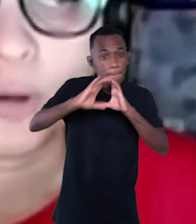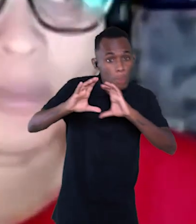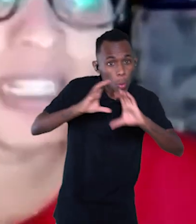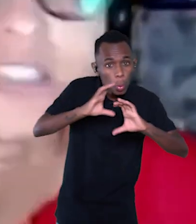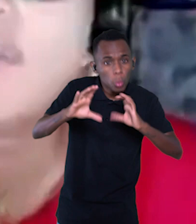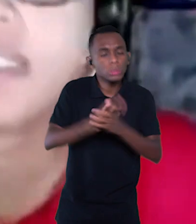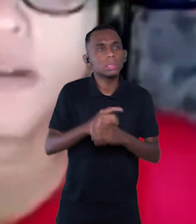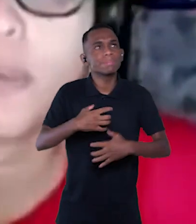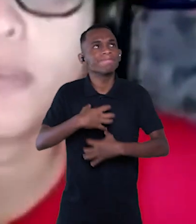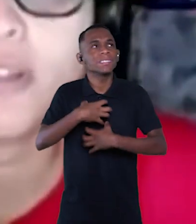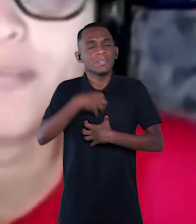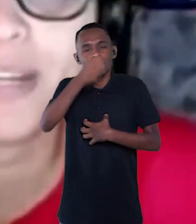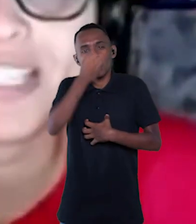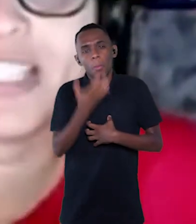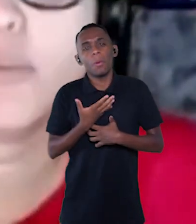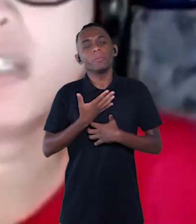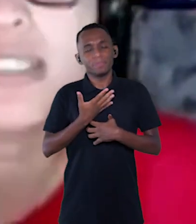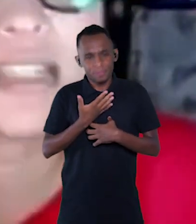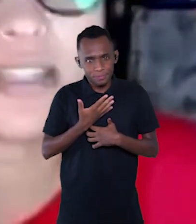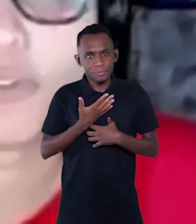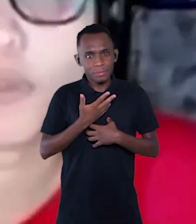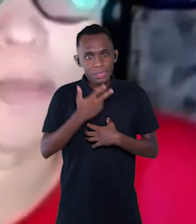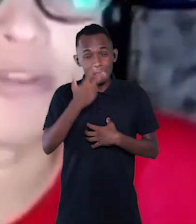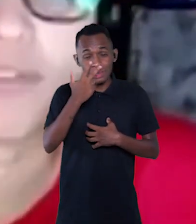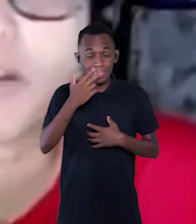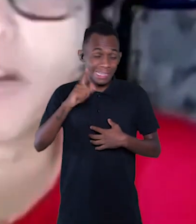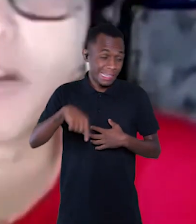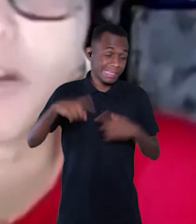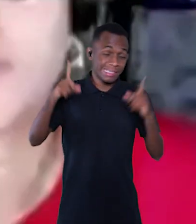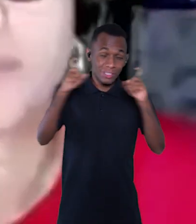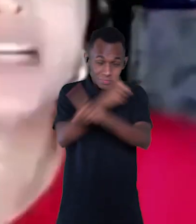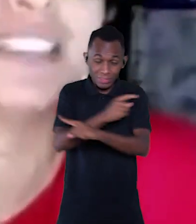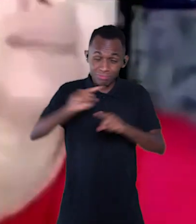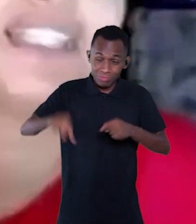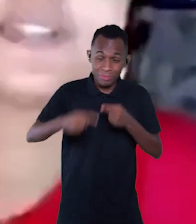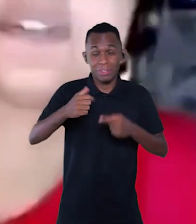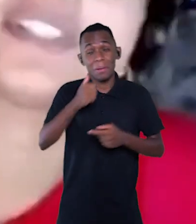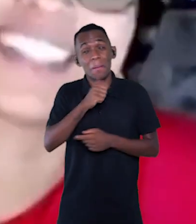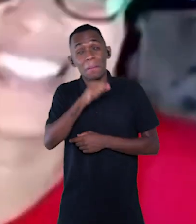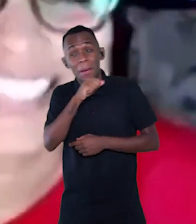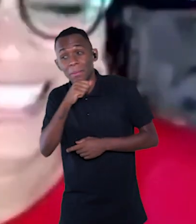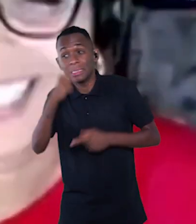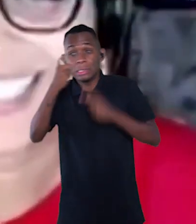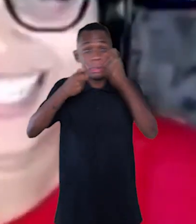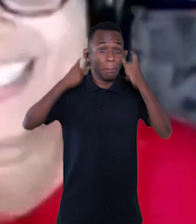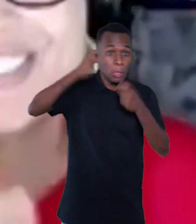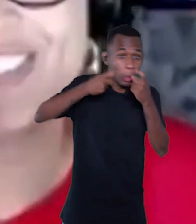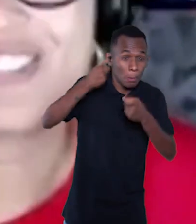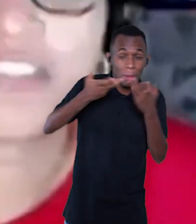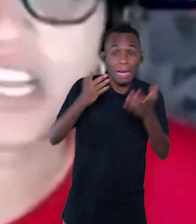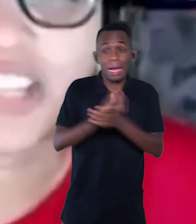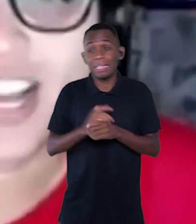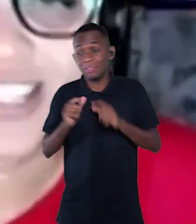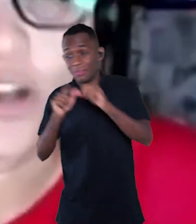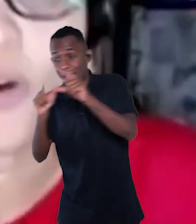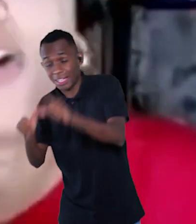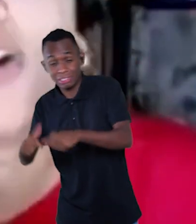uma satisfação para mim, parecia um grande sacrifício, minha mãe ficava super preocupada, minha nossa, tá